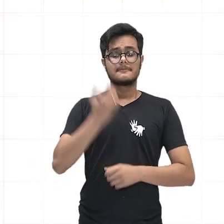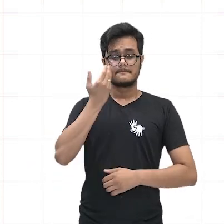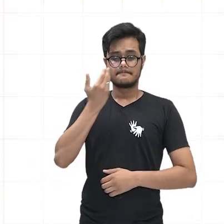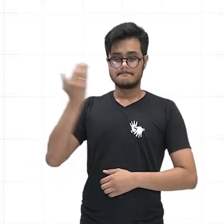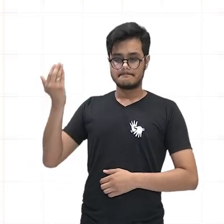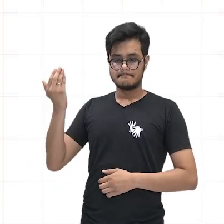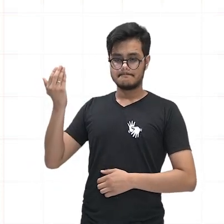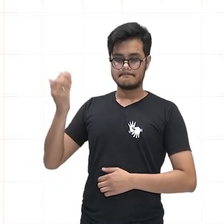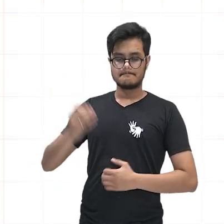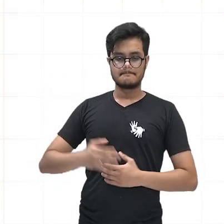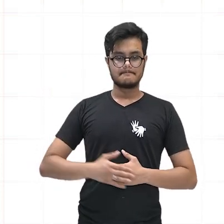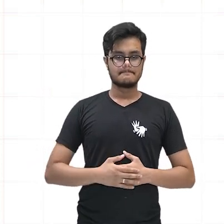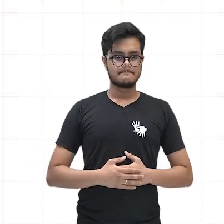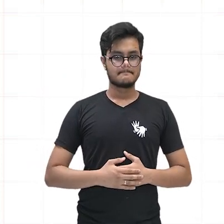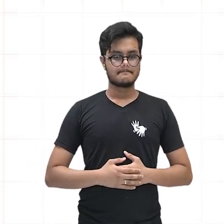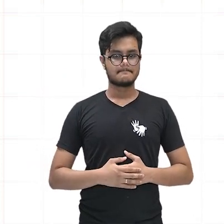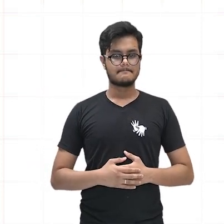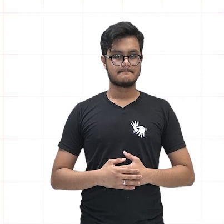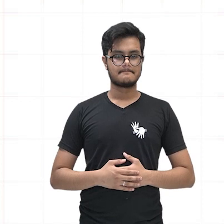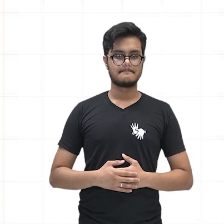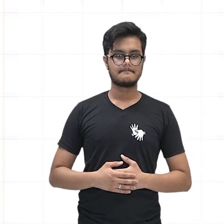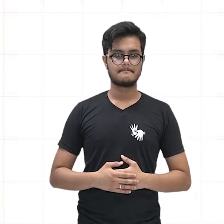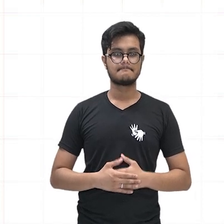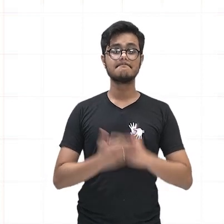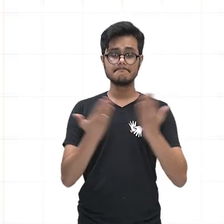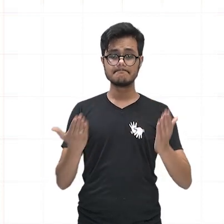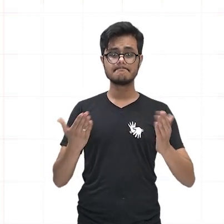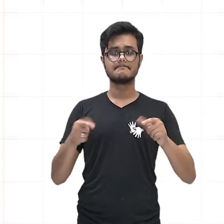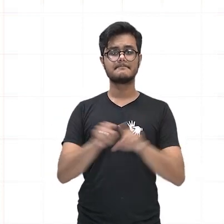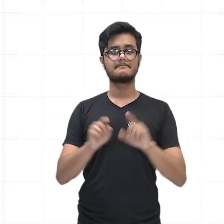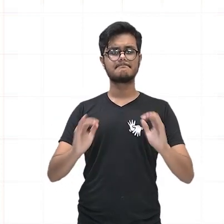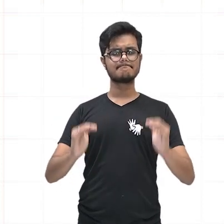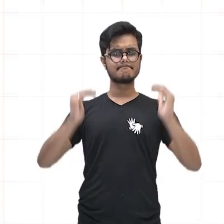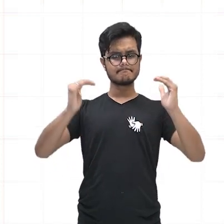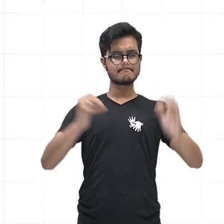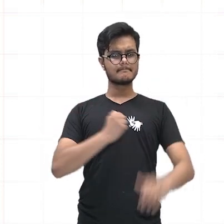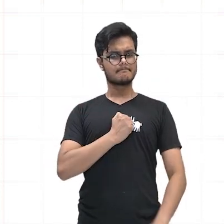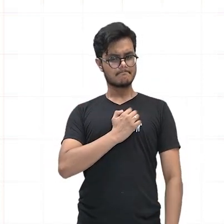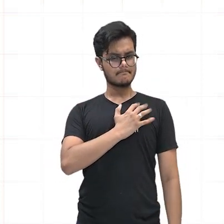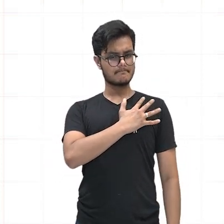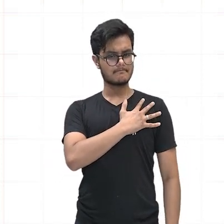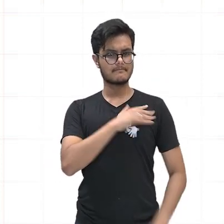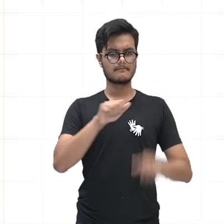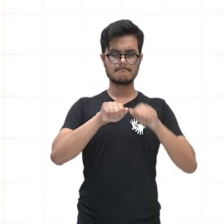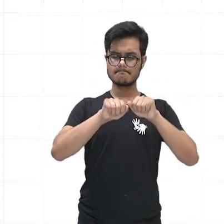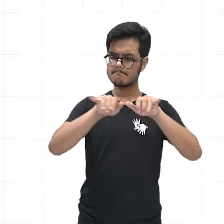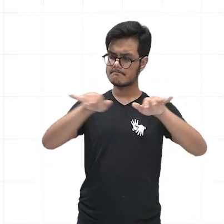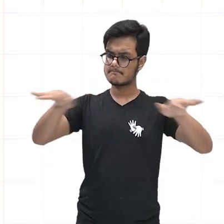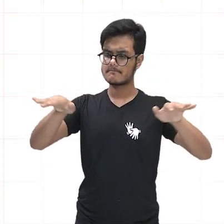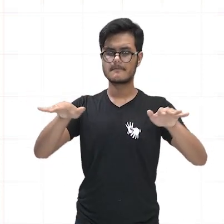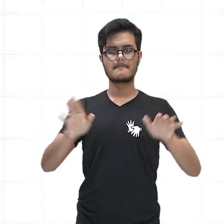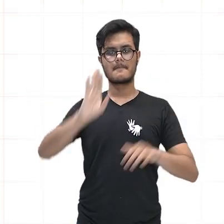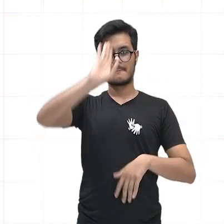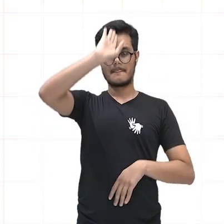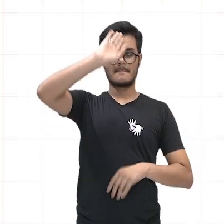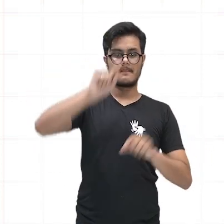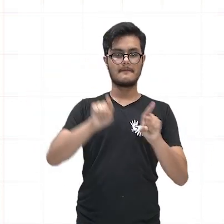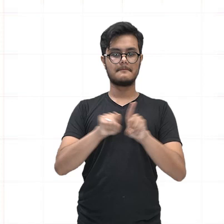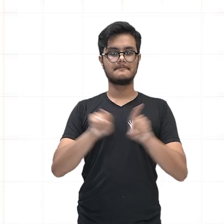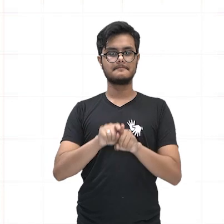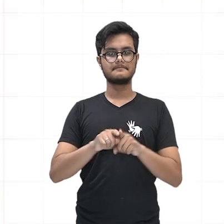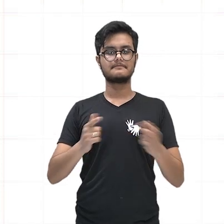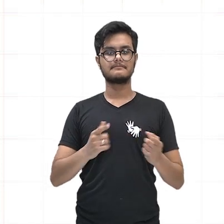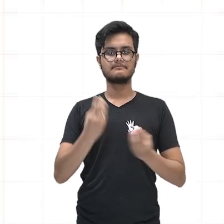535 antes de. crist entre as suas conquistas ele se destacou militarmente expandindo o território romano e